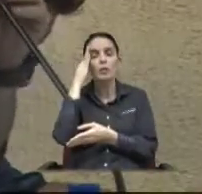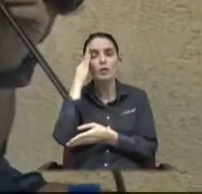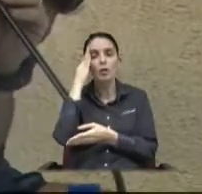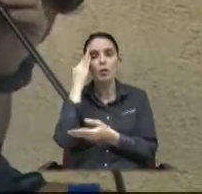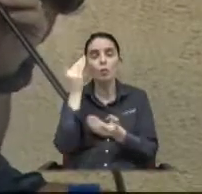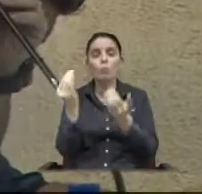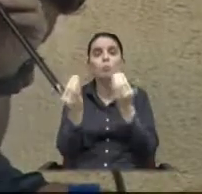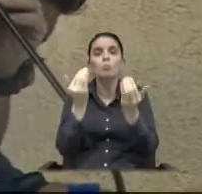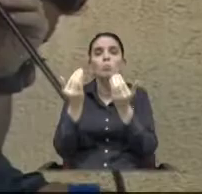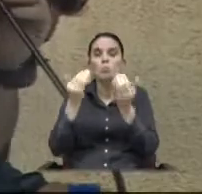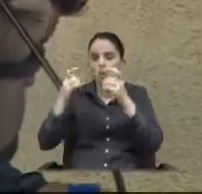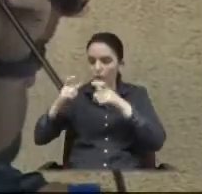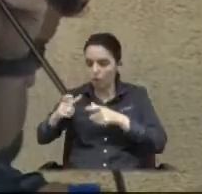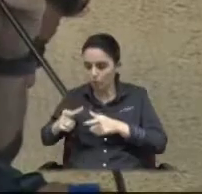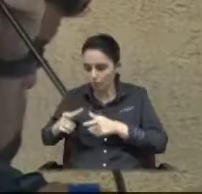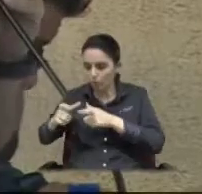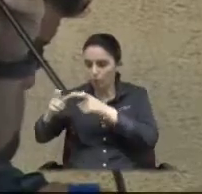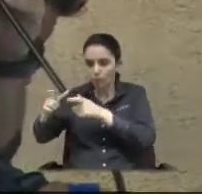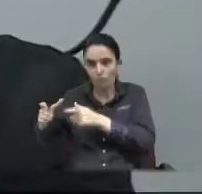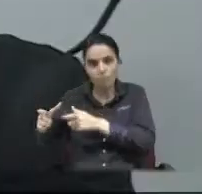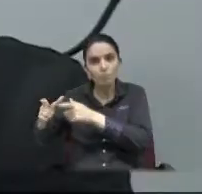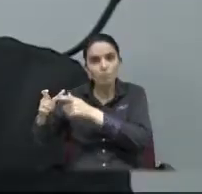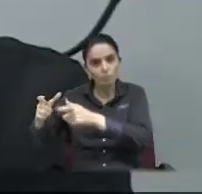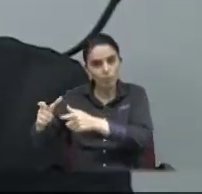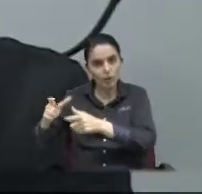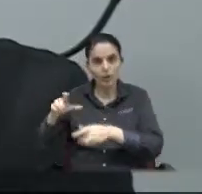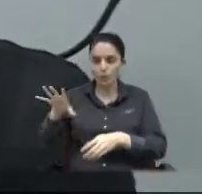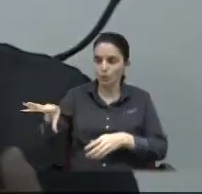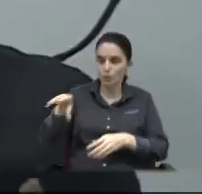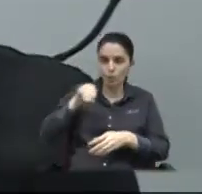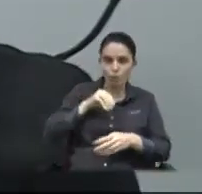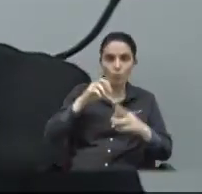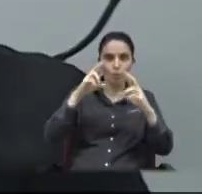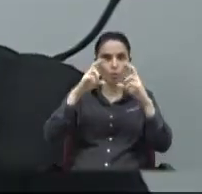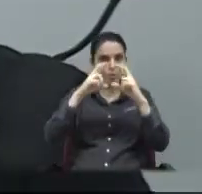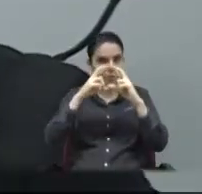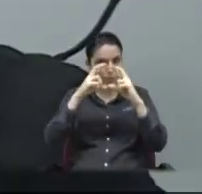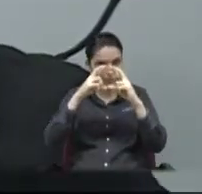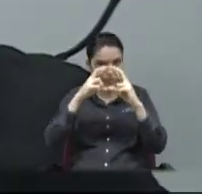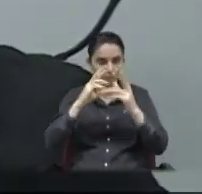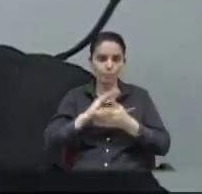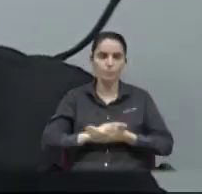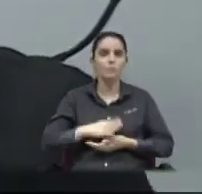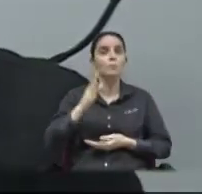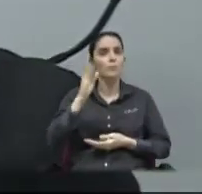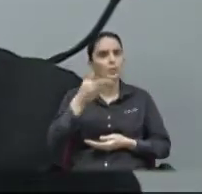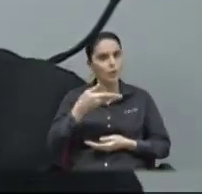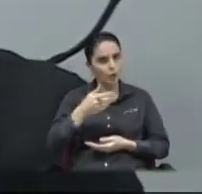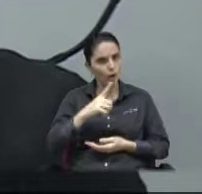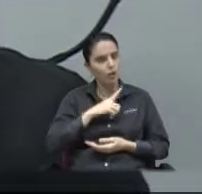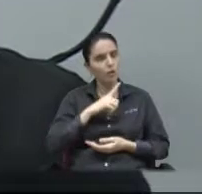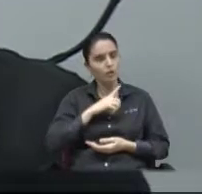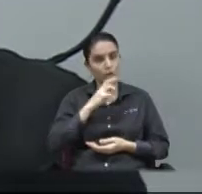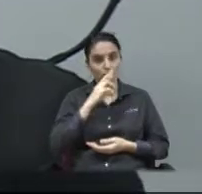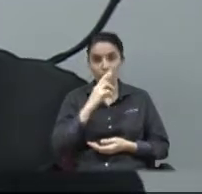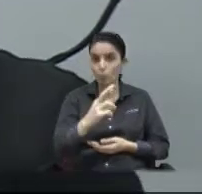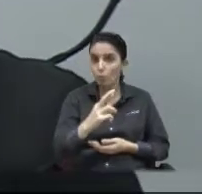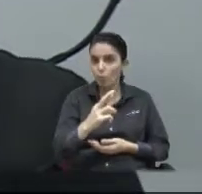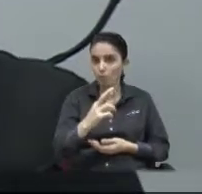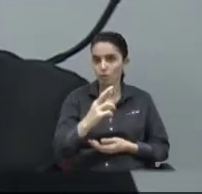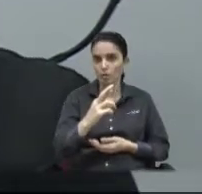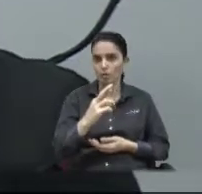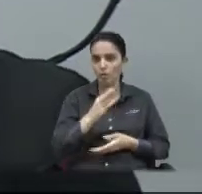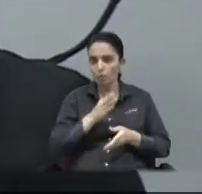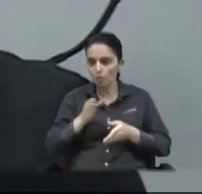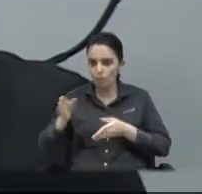a coleta seletiva e já recebi a resposta quanto às rotas e também a